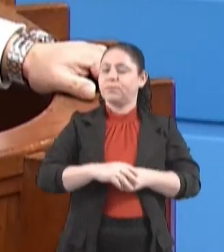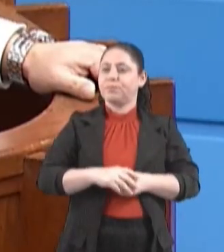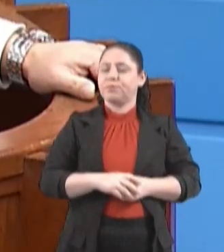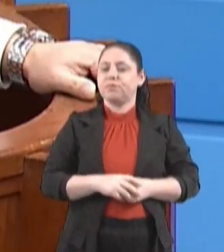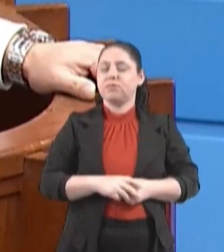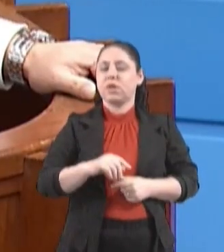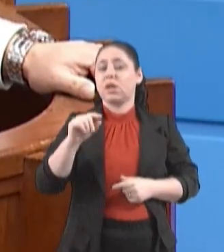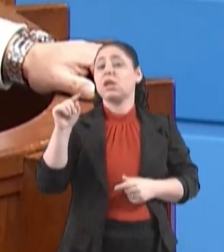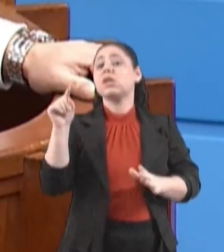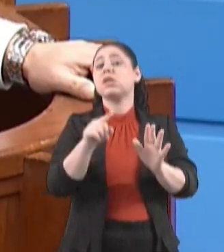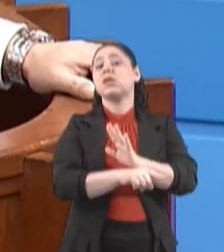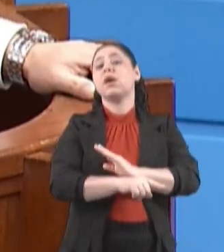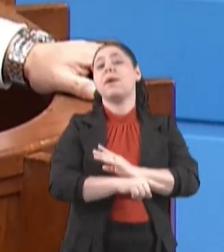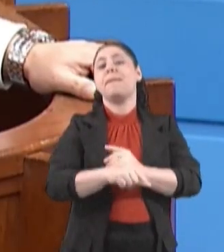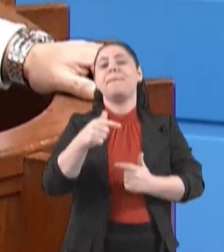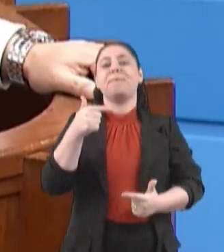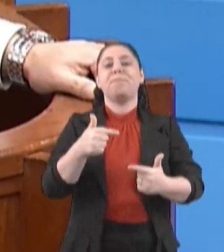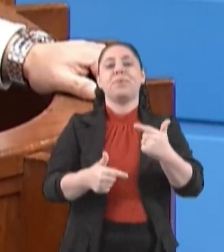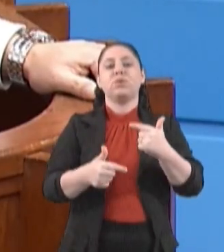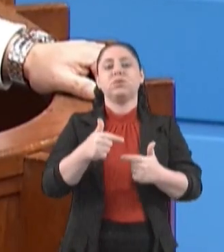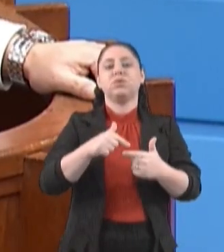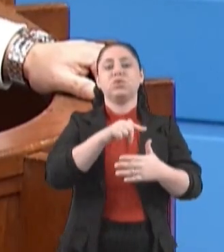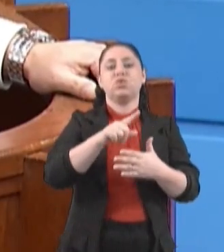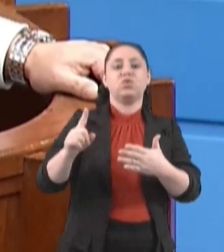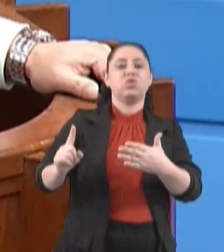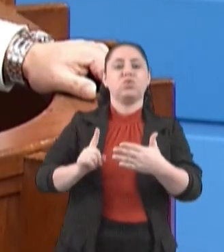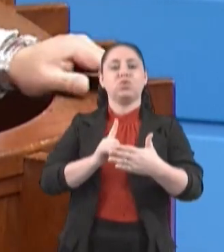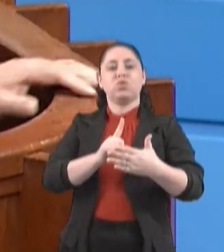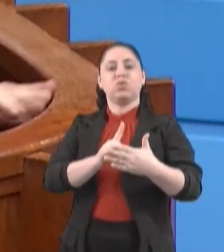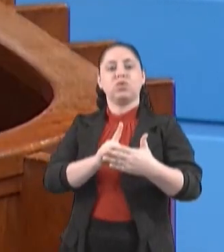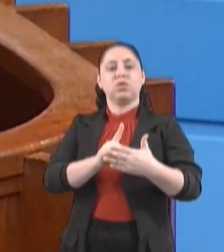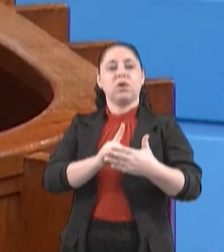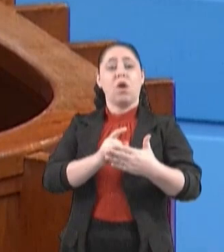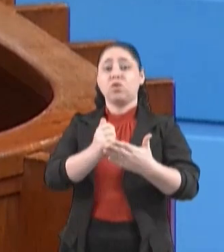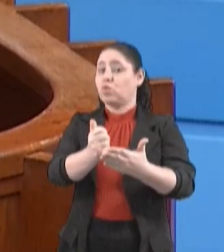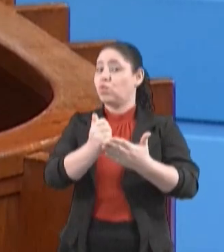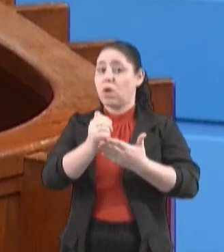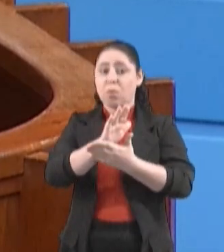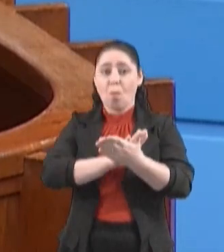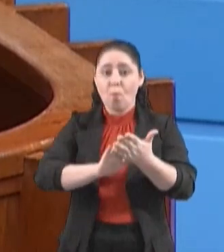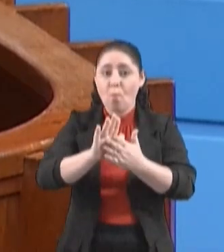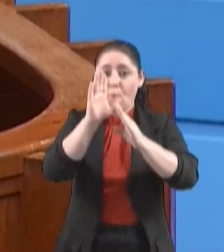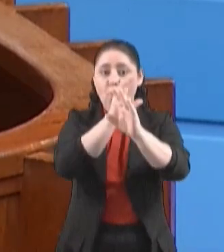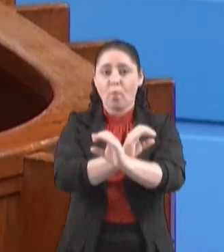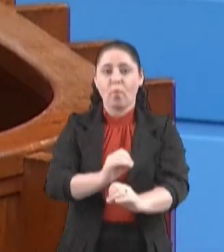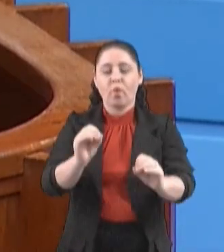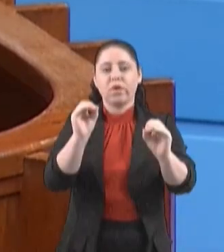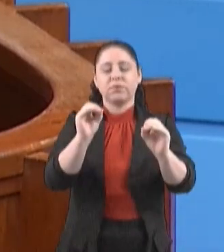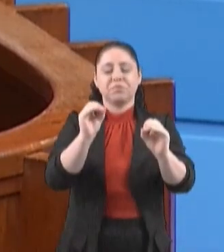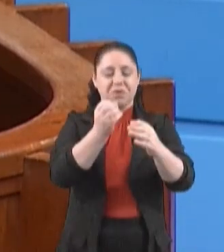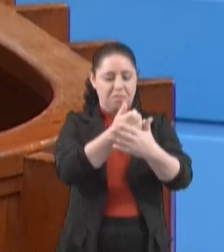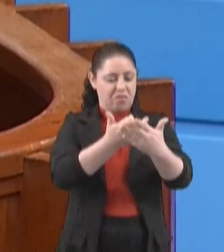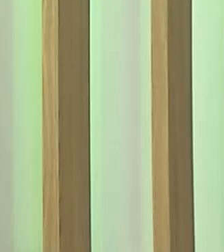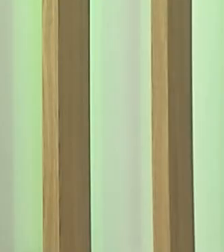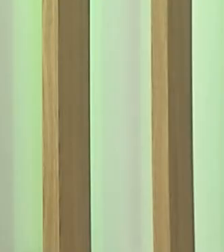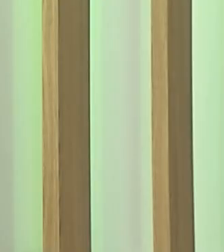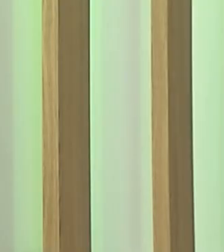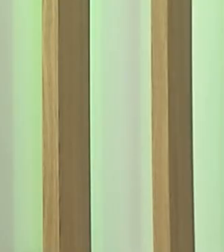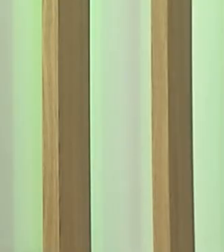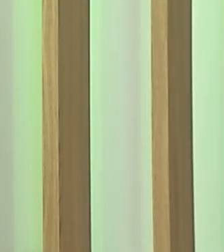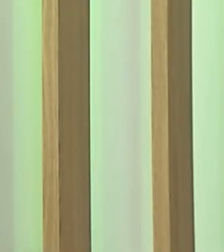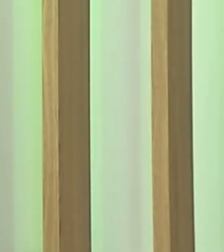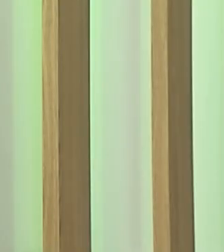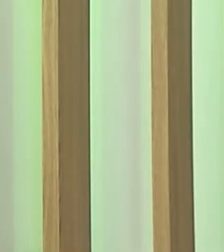deputado Zeca, questão política em cima dos púlpitos, tanto que não trouxeram nada nos autos registrado a isso.